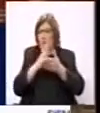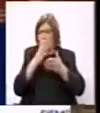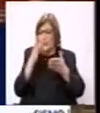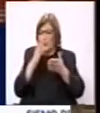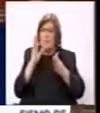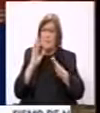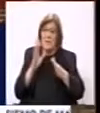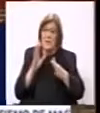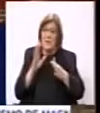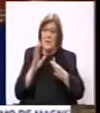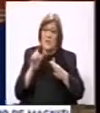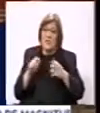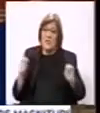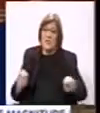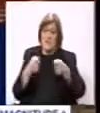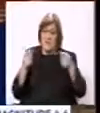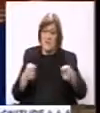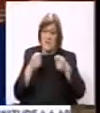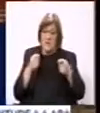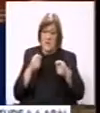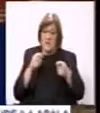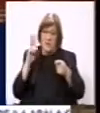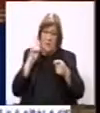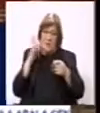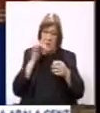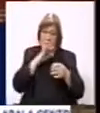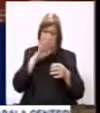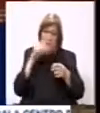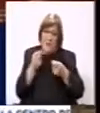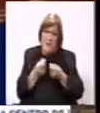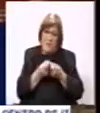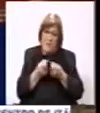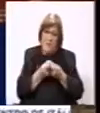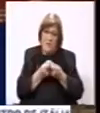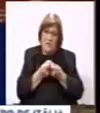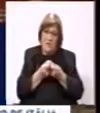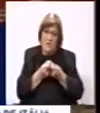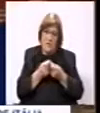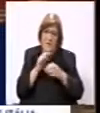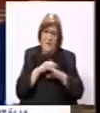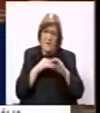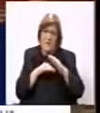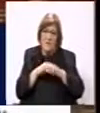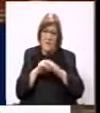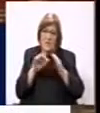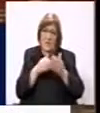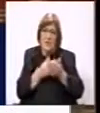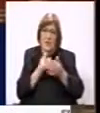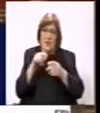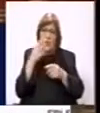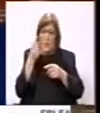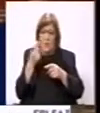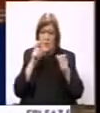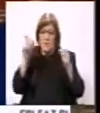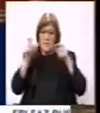circunstância eo este festival seja torna isso bastante familiar e aproximava e faz com que proporciona outras maneiras de contato